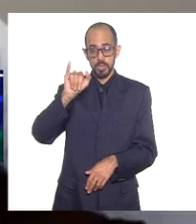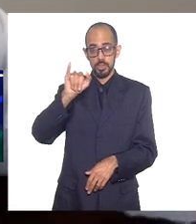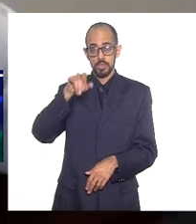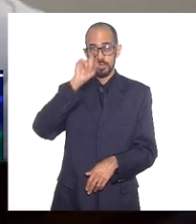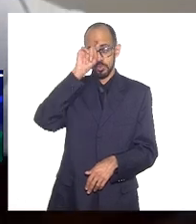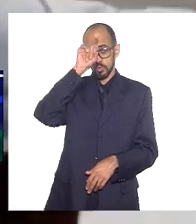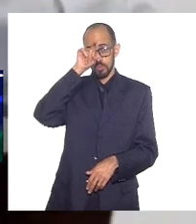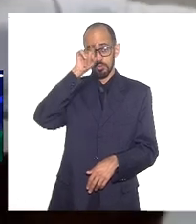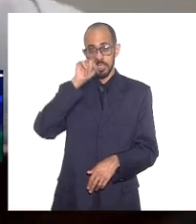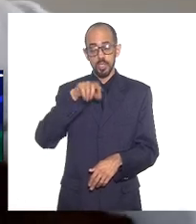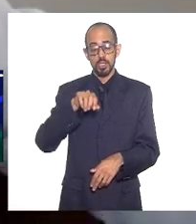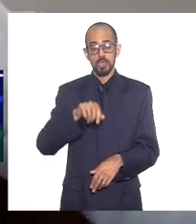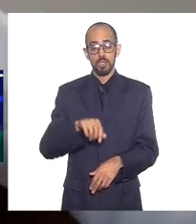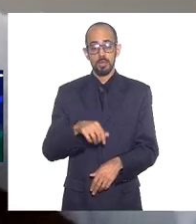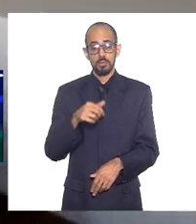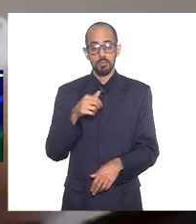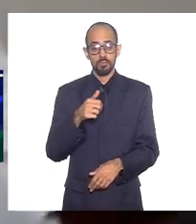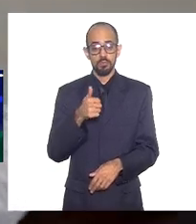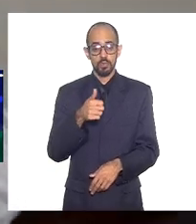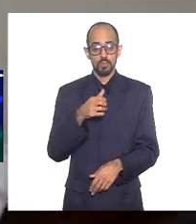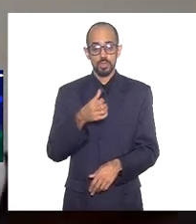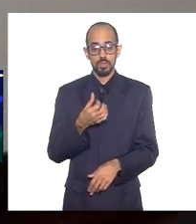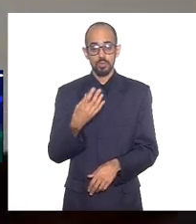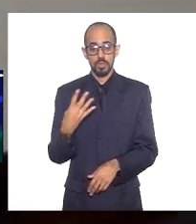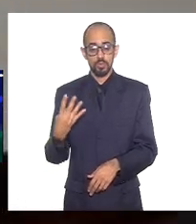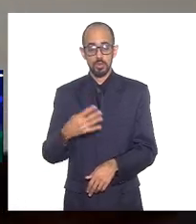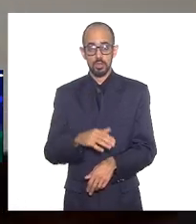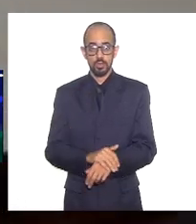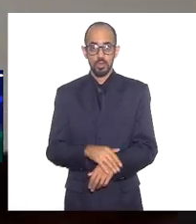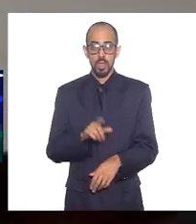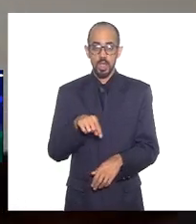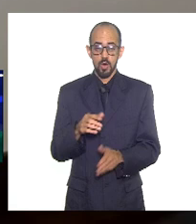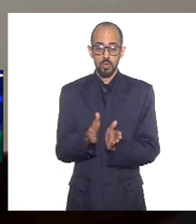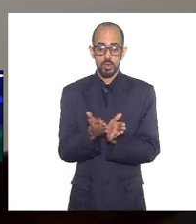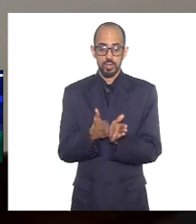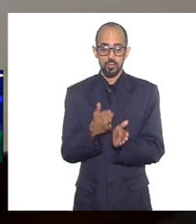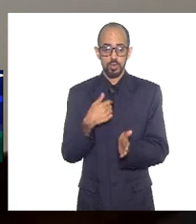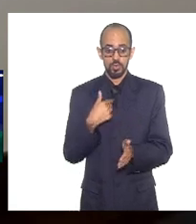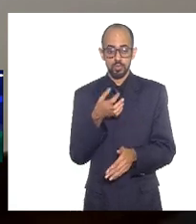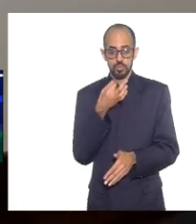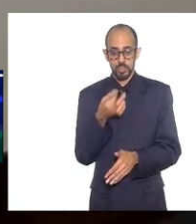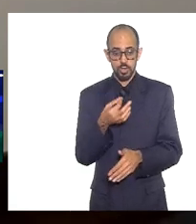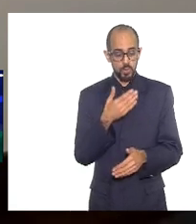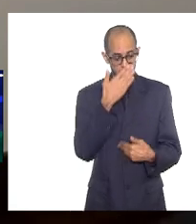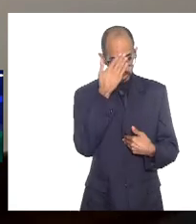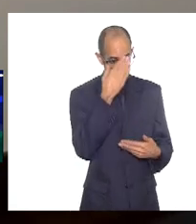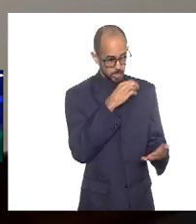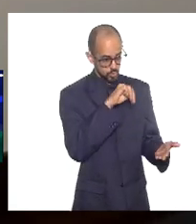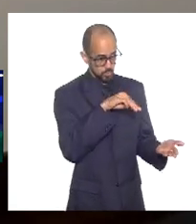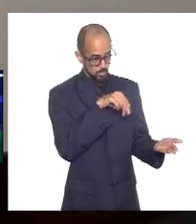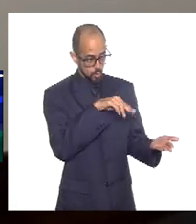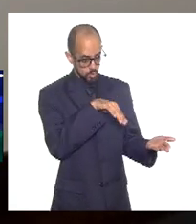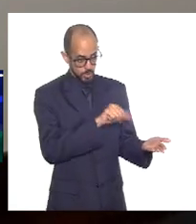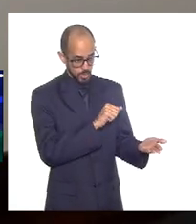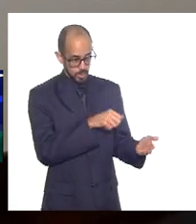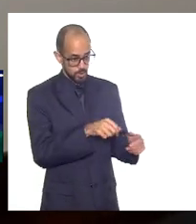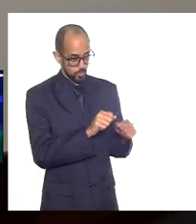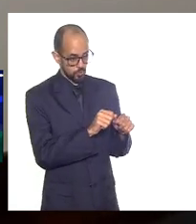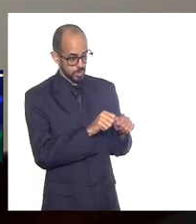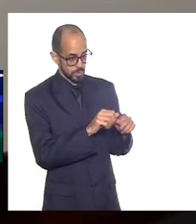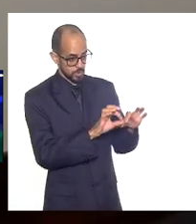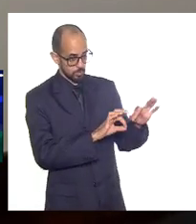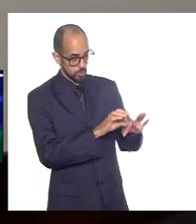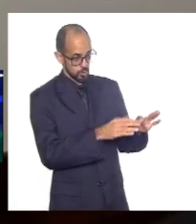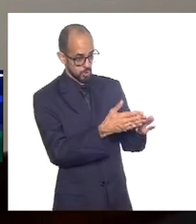específico, proposto pela deputada Mônica Francisco, eu agradeço a Mônica Francisco não só por provocar o parlamento desse projeto, como também me